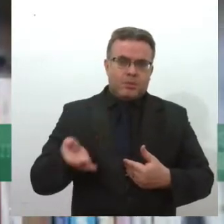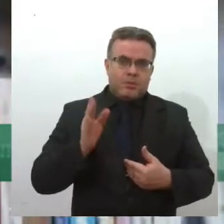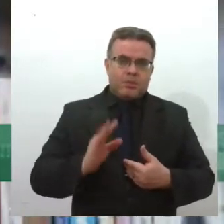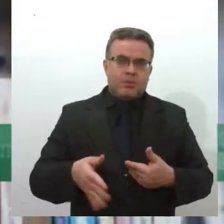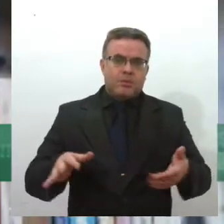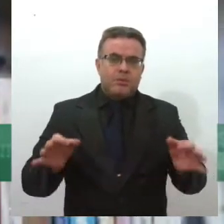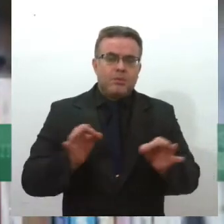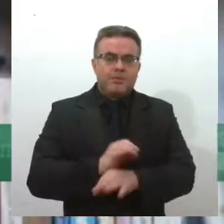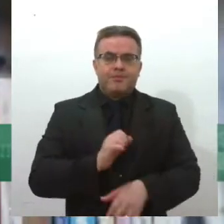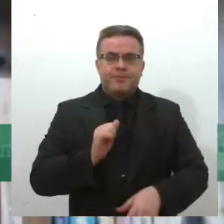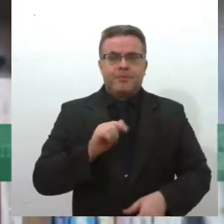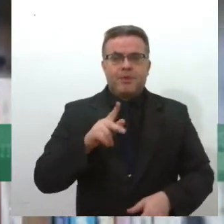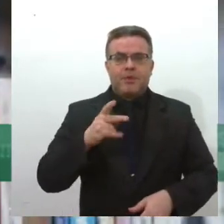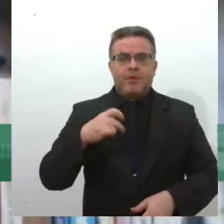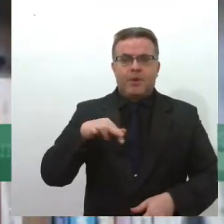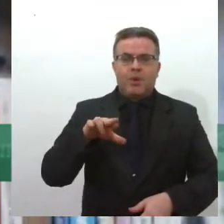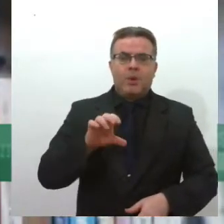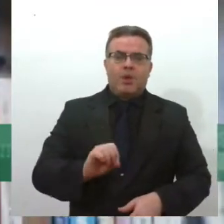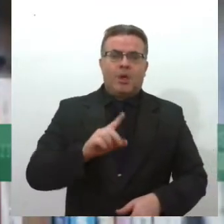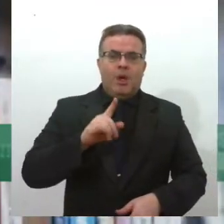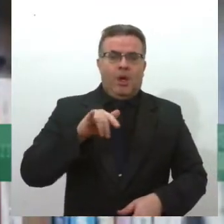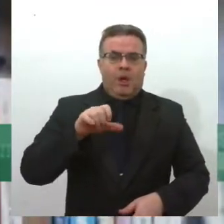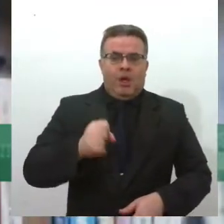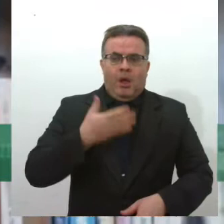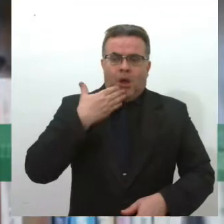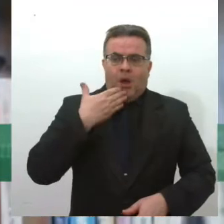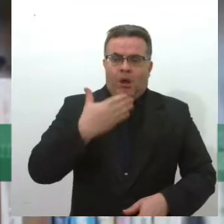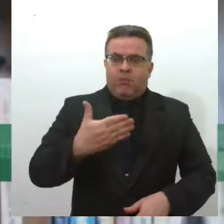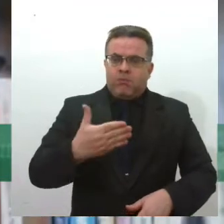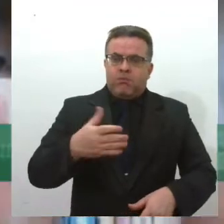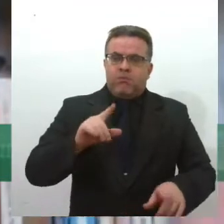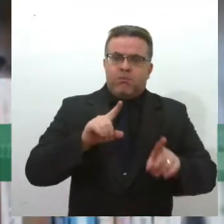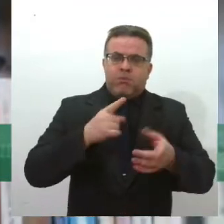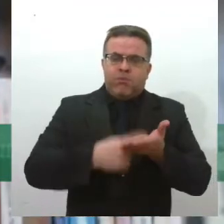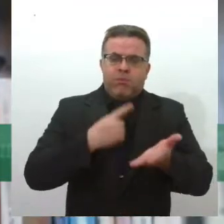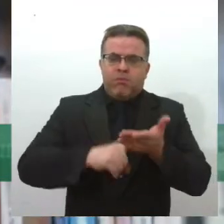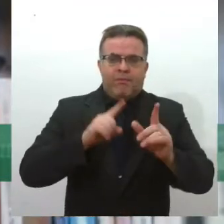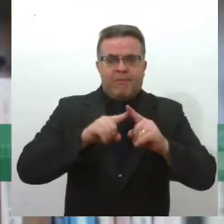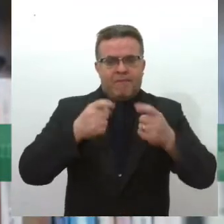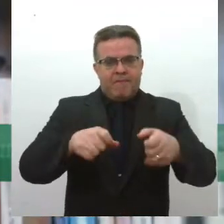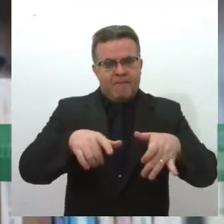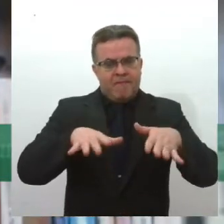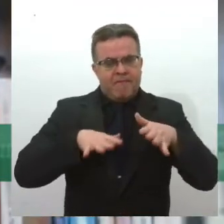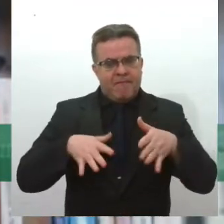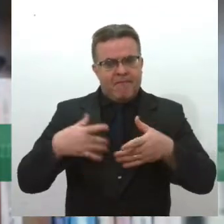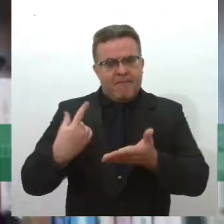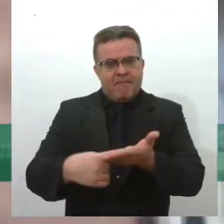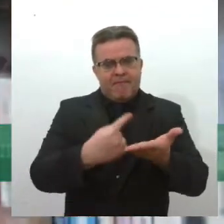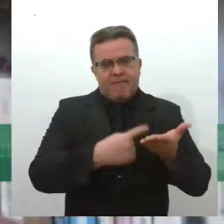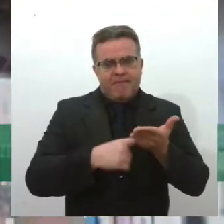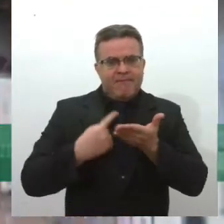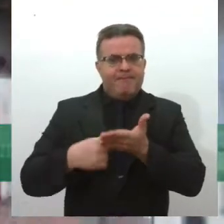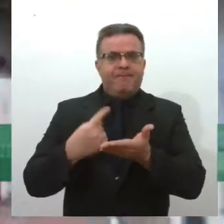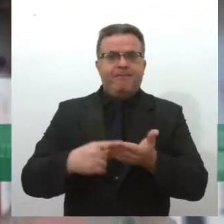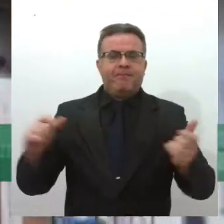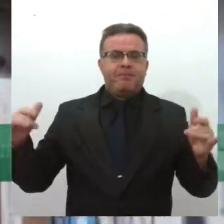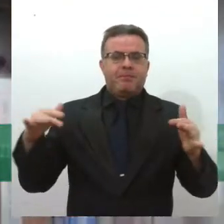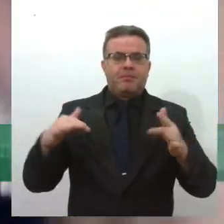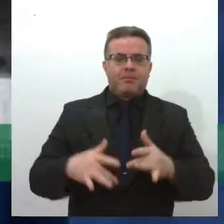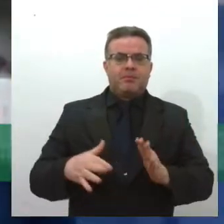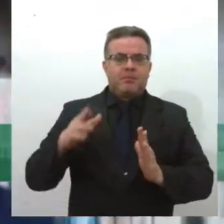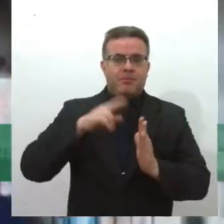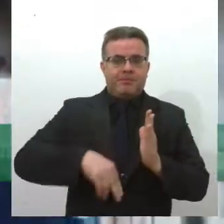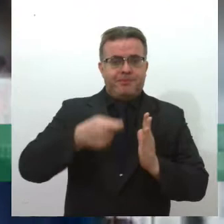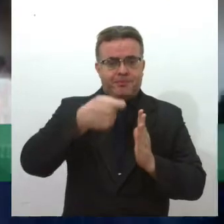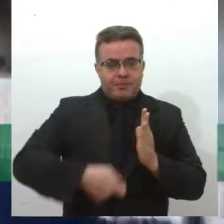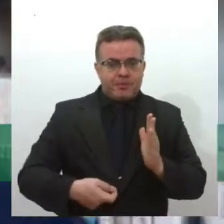o senador Álvaro Dias pediu a realização de audiência pública para ver um debate com a sociedade civil. O relator, o Everton Rocha,